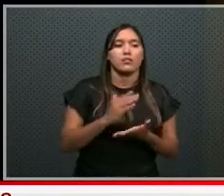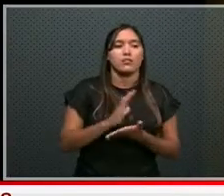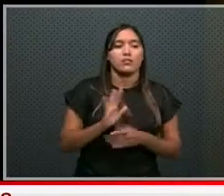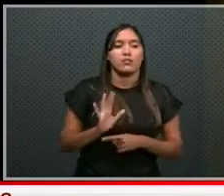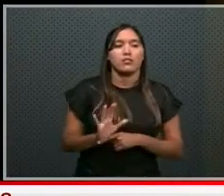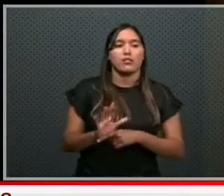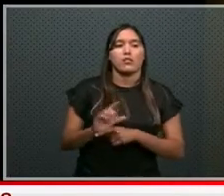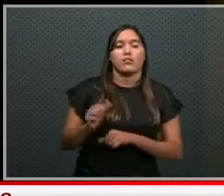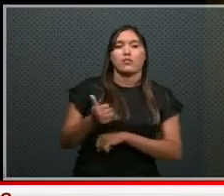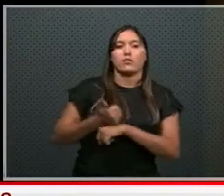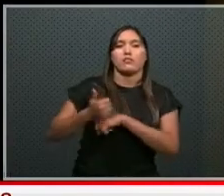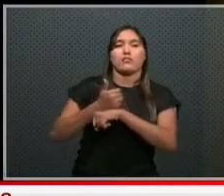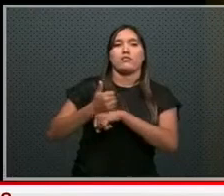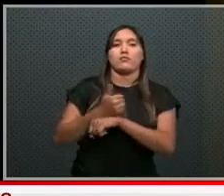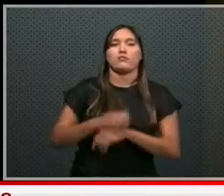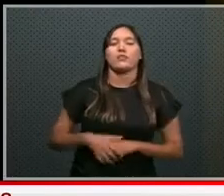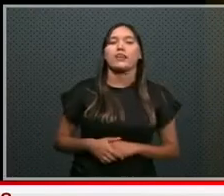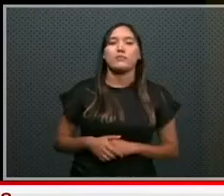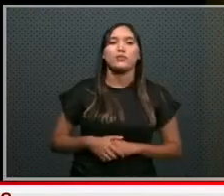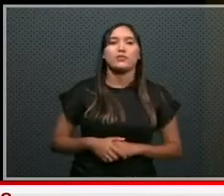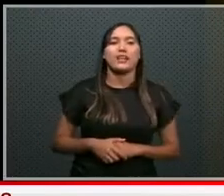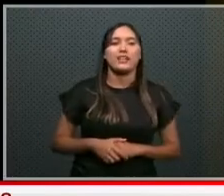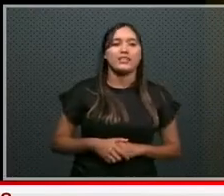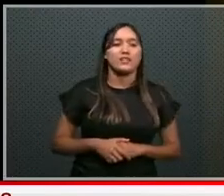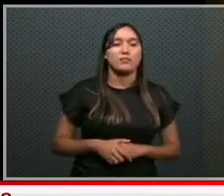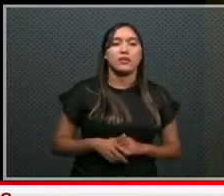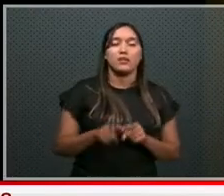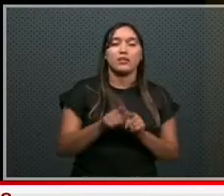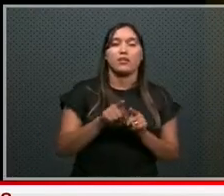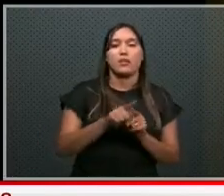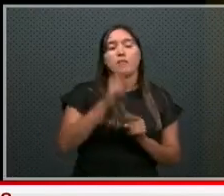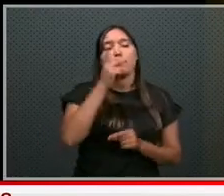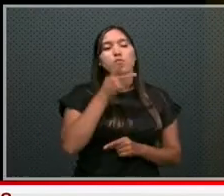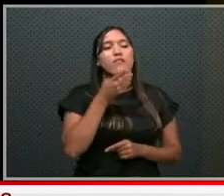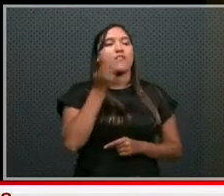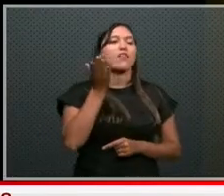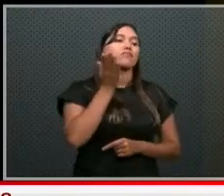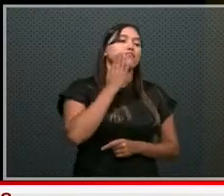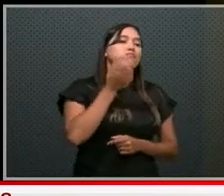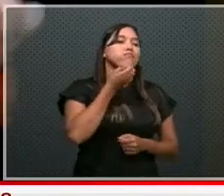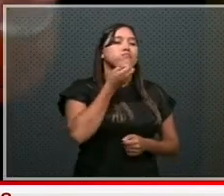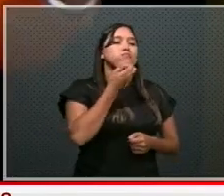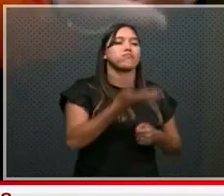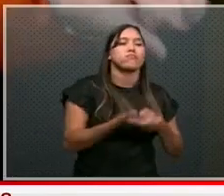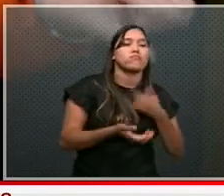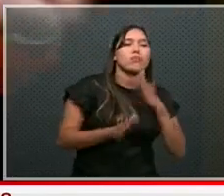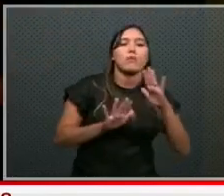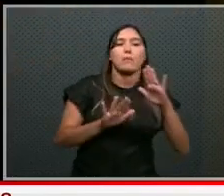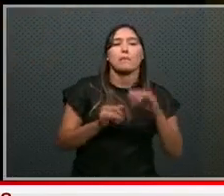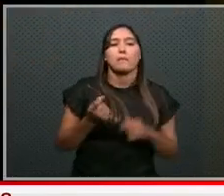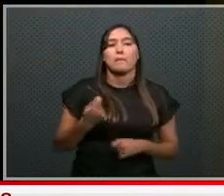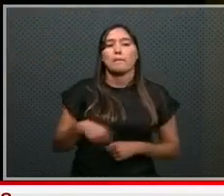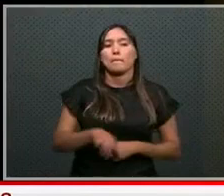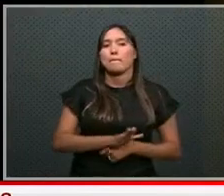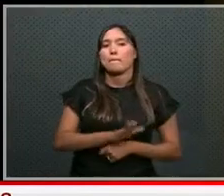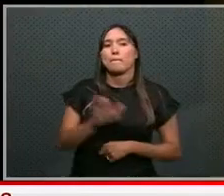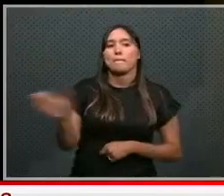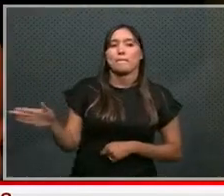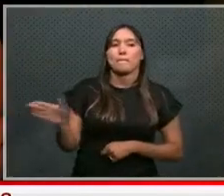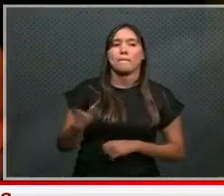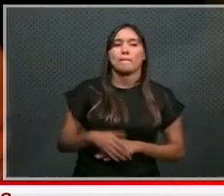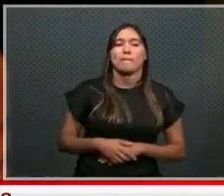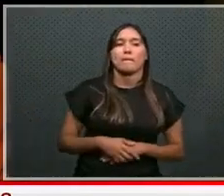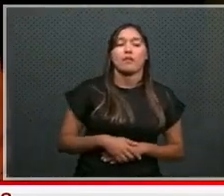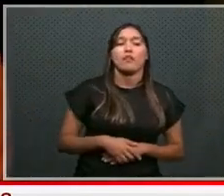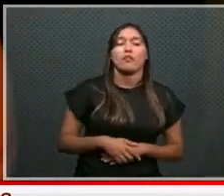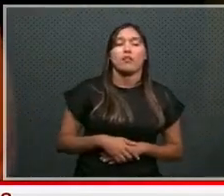porque muitos falam da boca para fora mas não estão ali na hora que se precisa Na